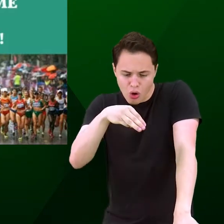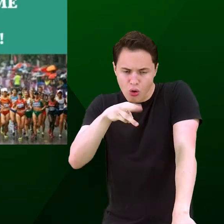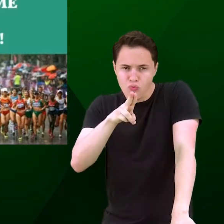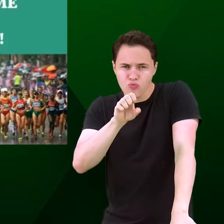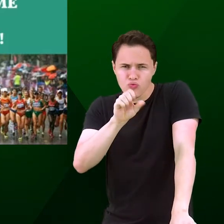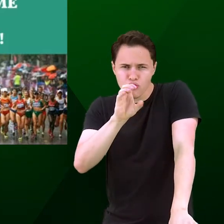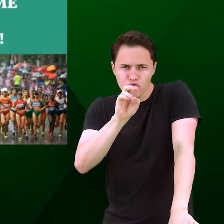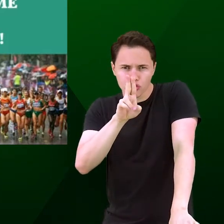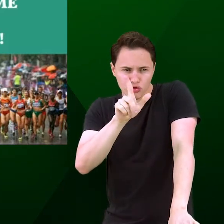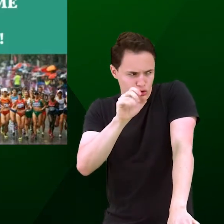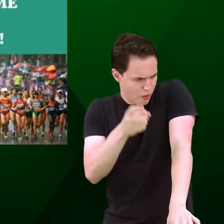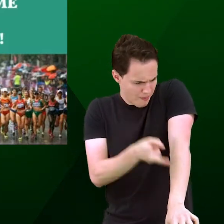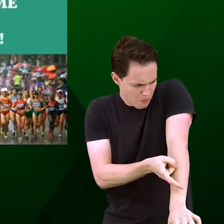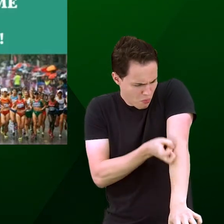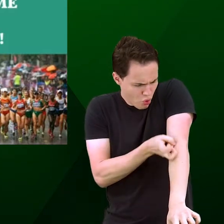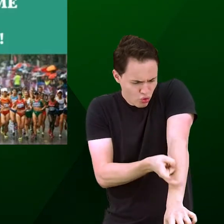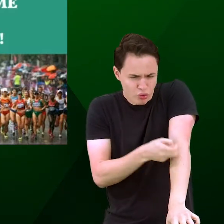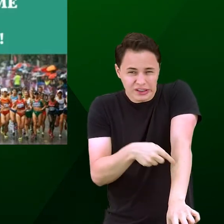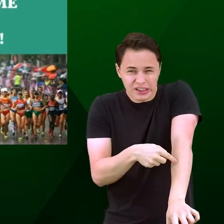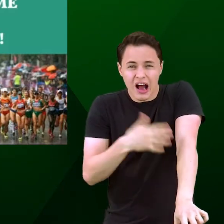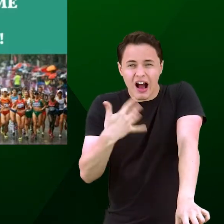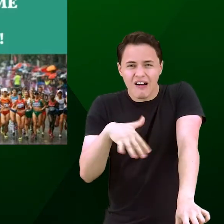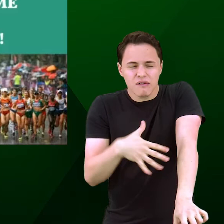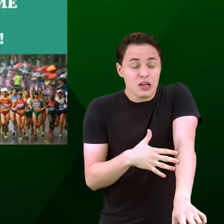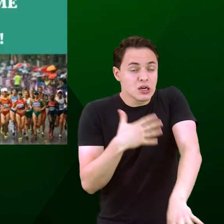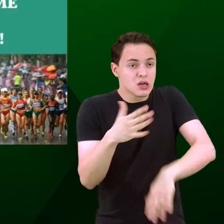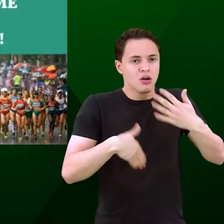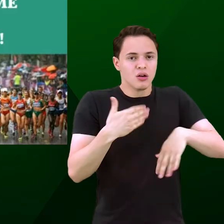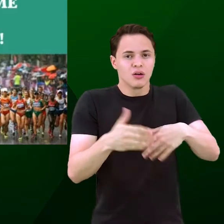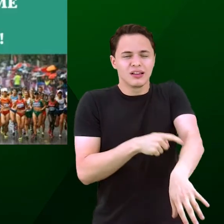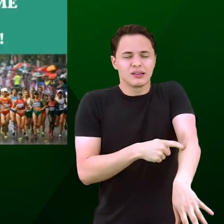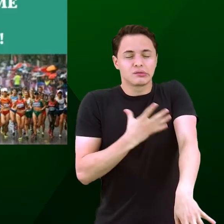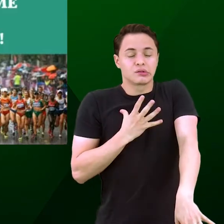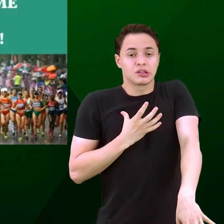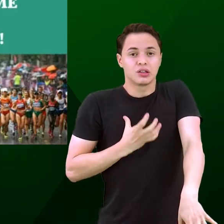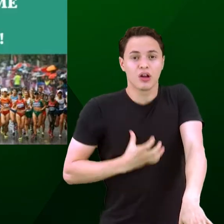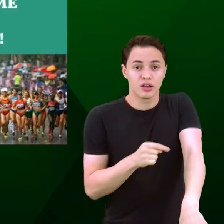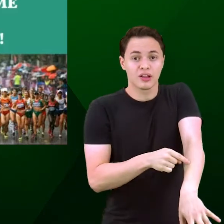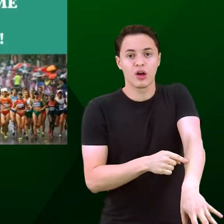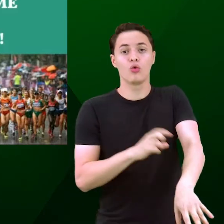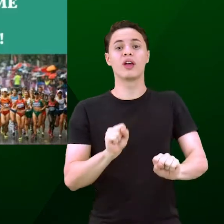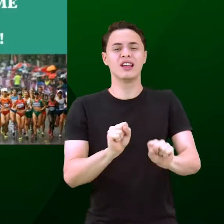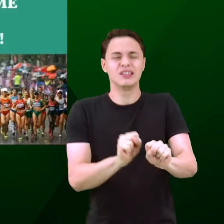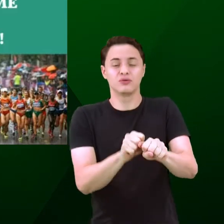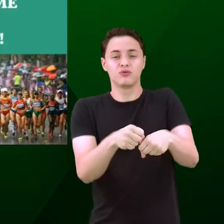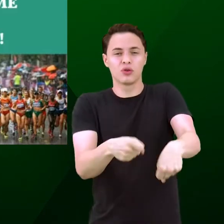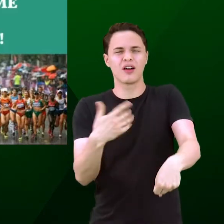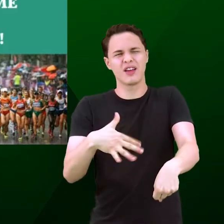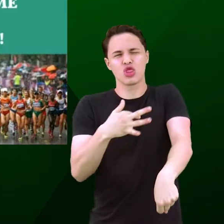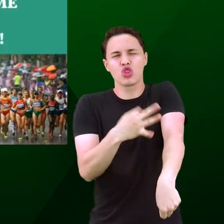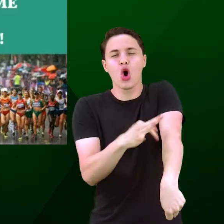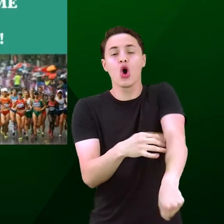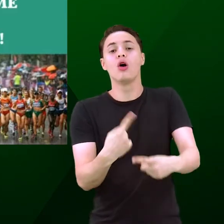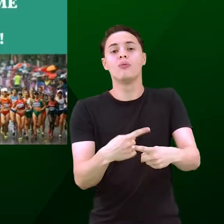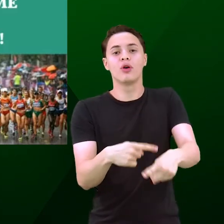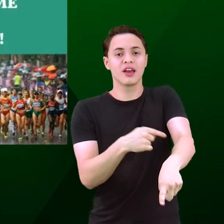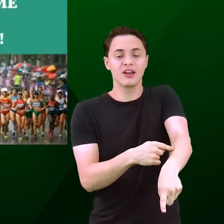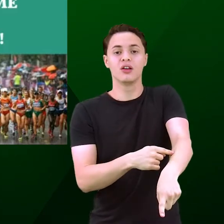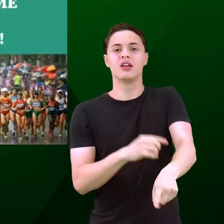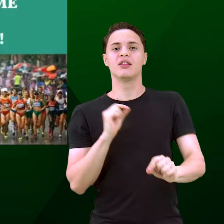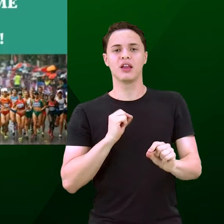seja para jogar um futebol melhor, aguentar mais no futebol, seja para o aspecto de saúde, né, eu quero viver bem, quero ter o meu sono